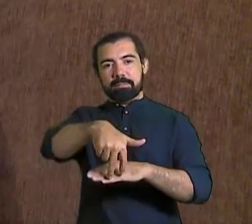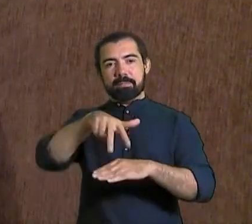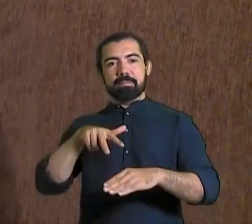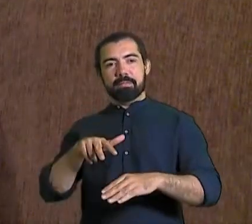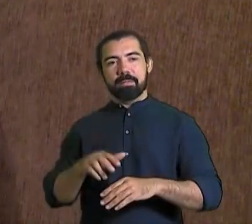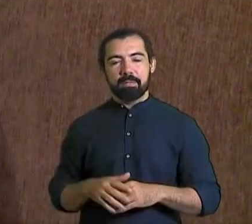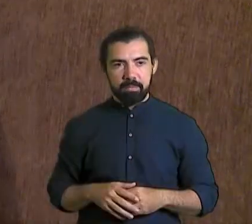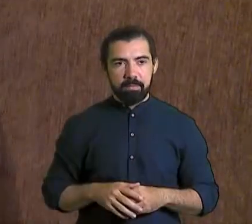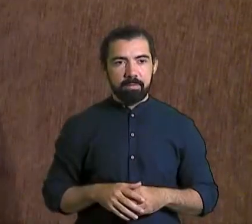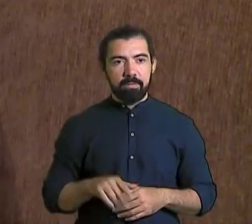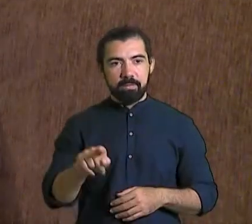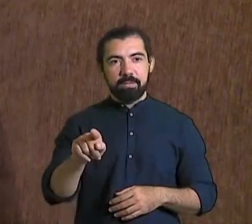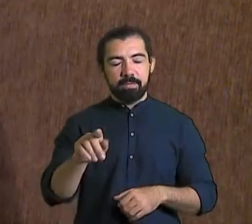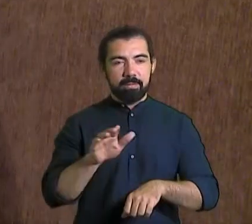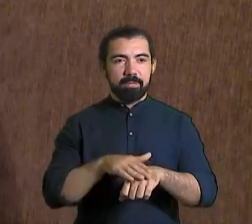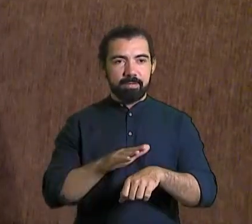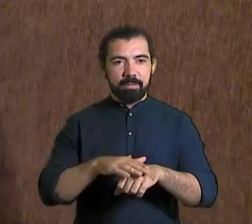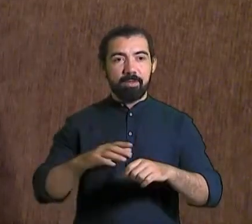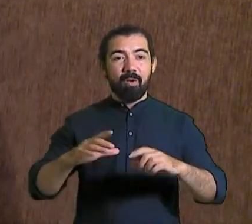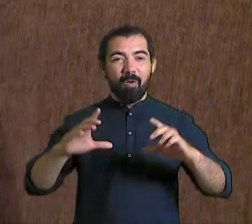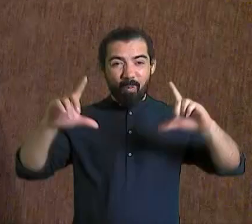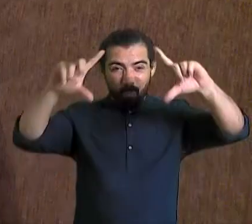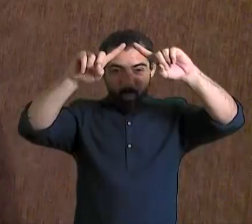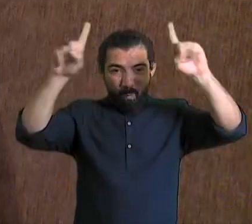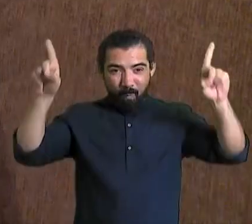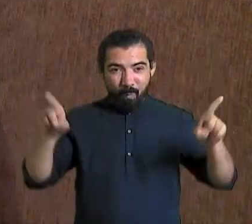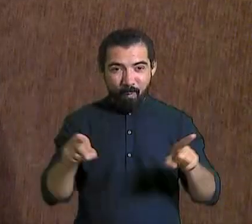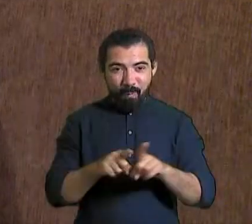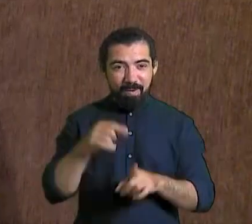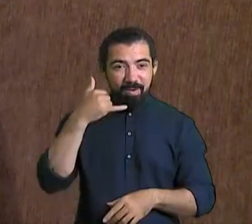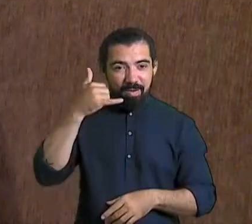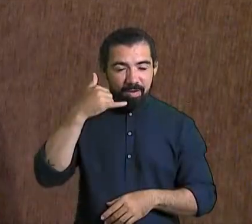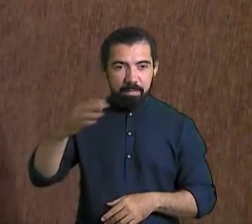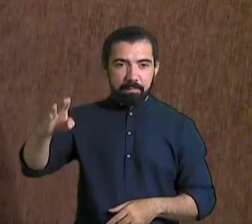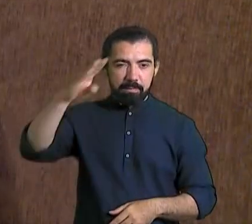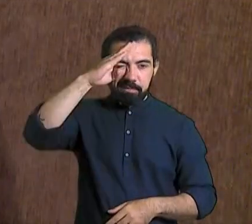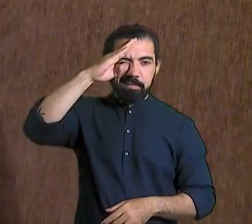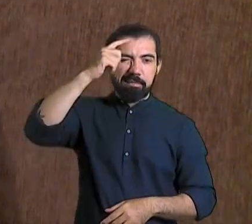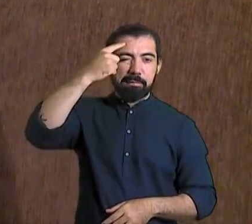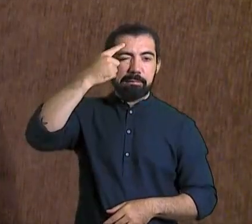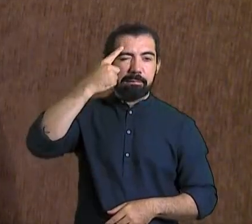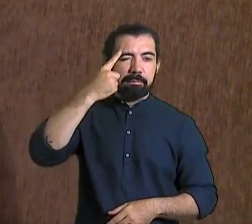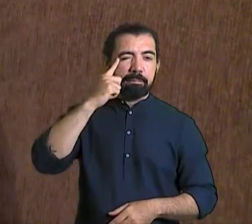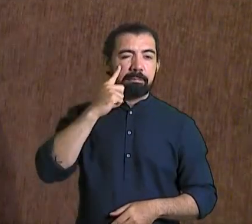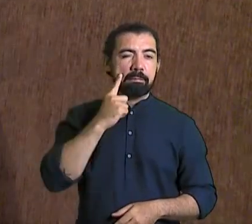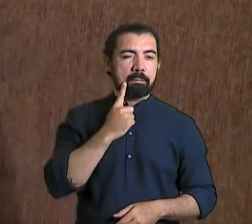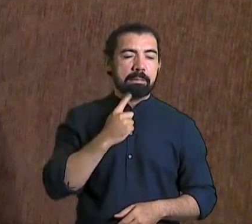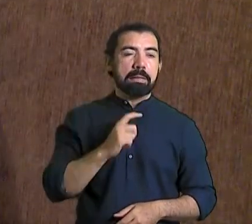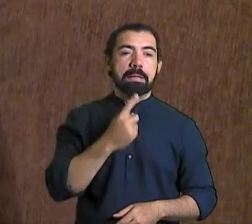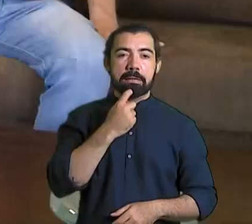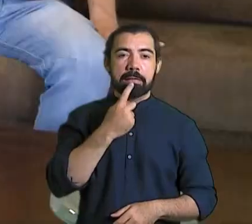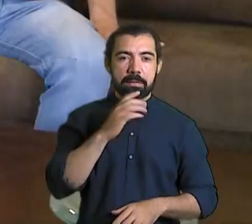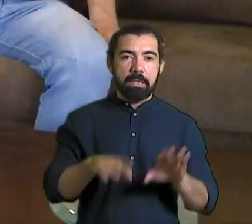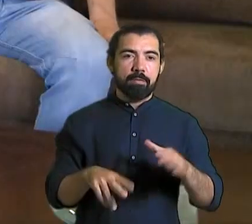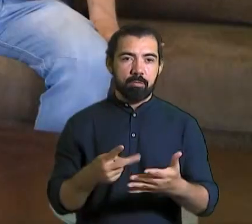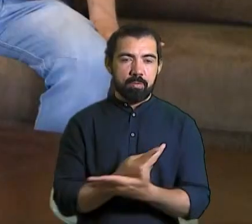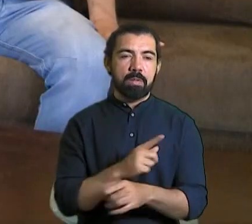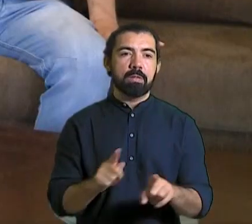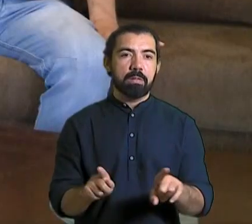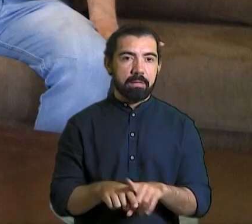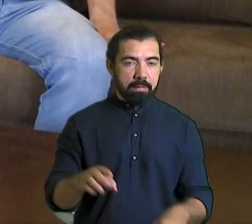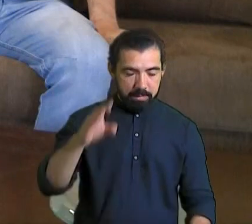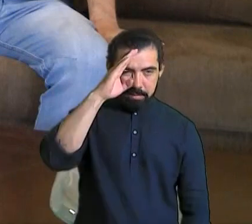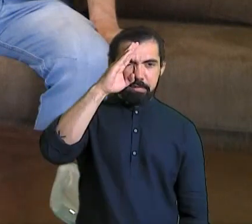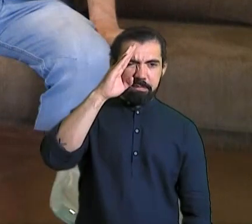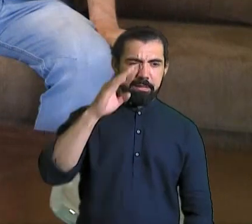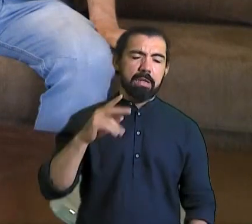O orelhão vinha bem na testa da gente, muitas vezes até cortava, né? Porque às vezes ele estava um pouco quebrado, né? E batia aquilo dali e muitas